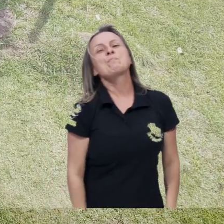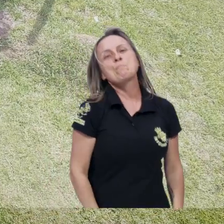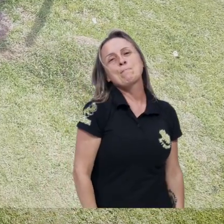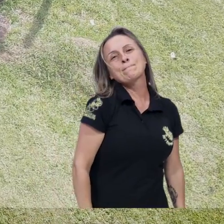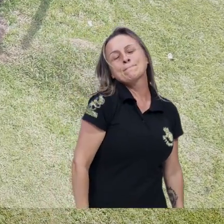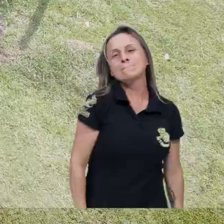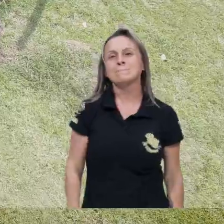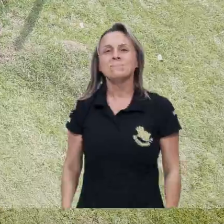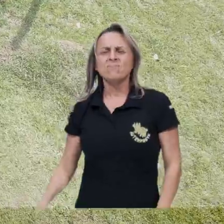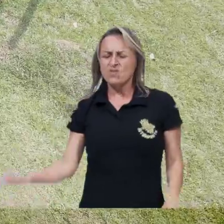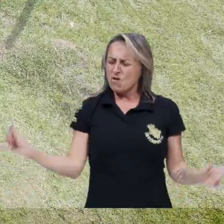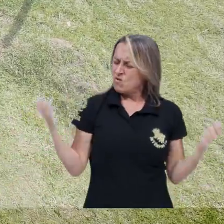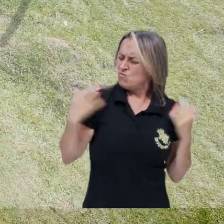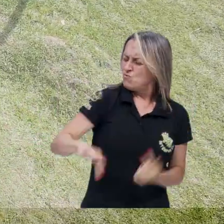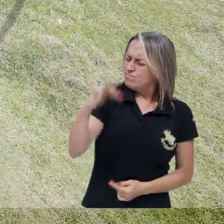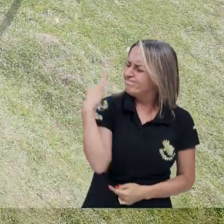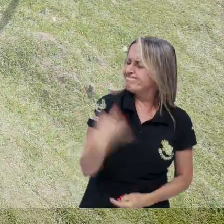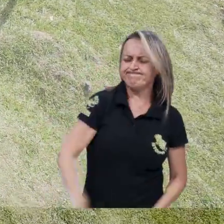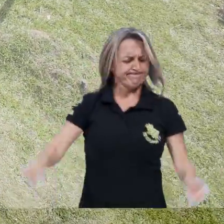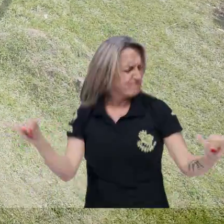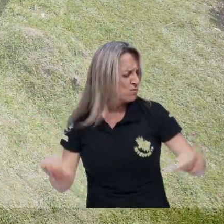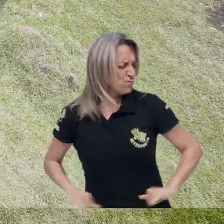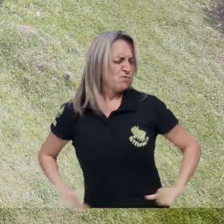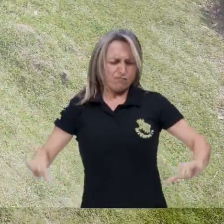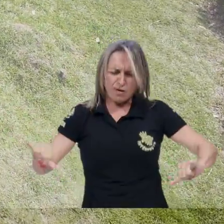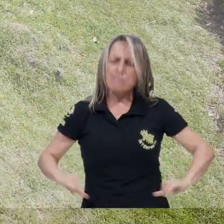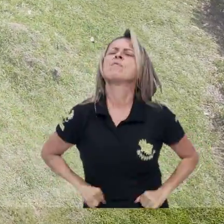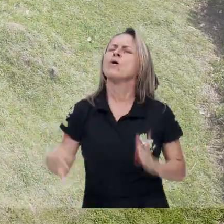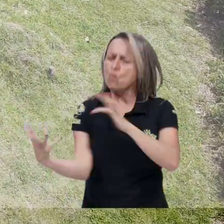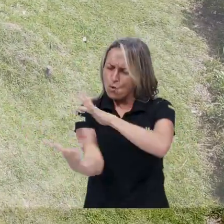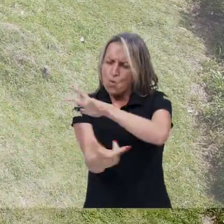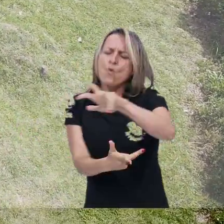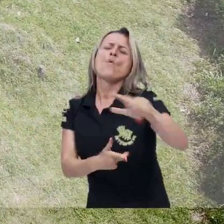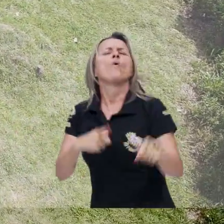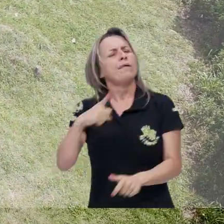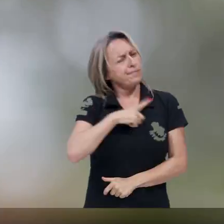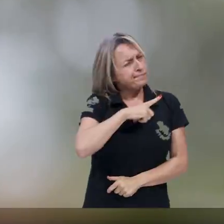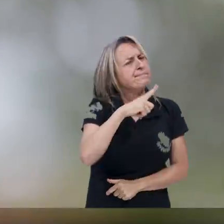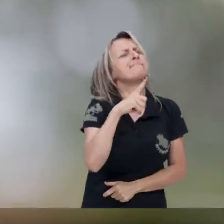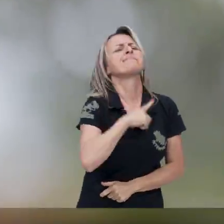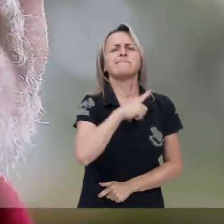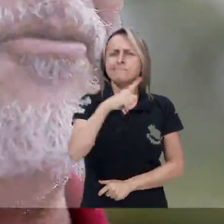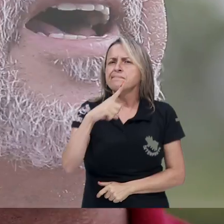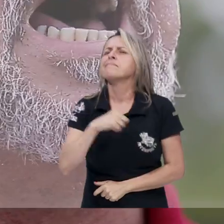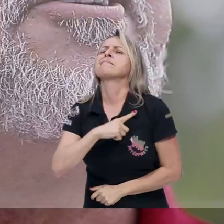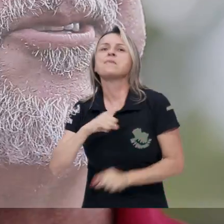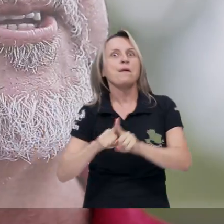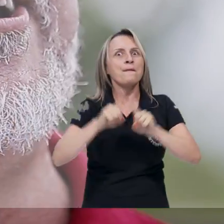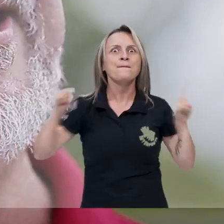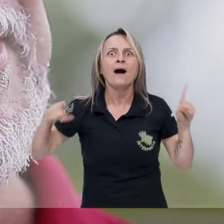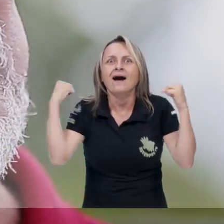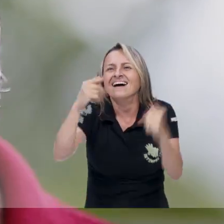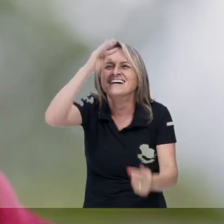Quanto a dor e sofrimento Em volta a gente ainda tem Pra manter a fé